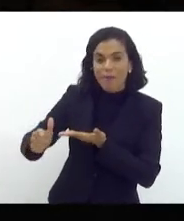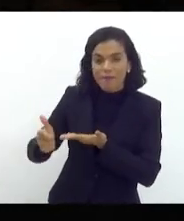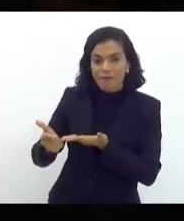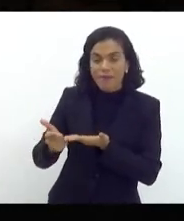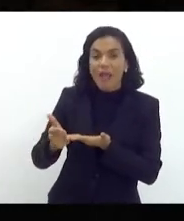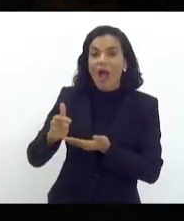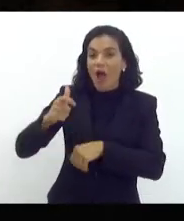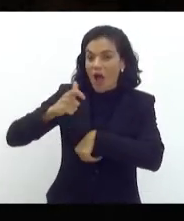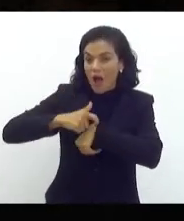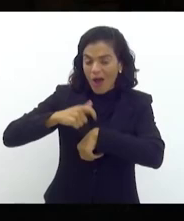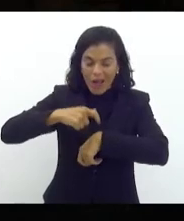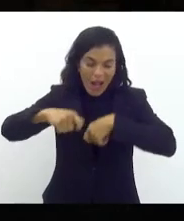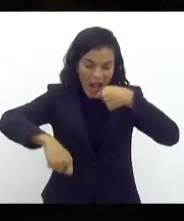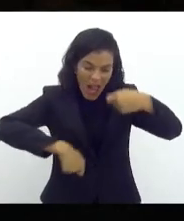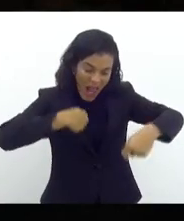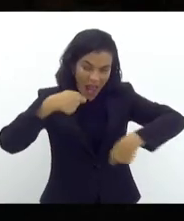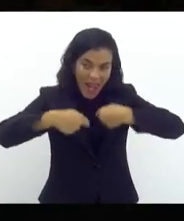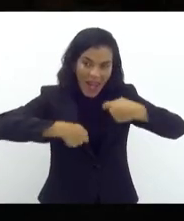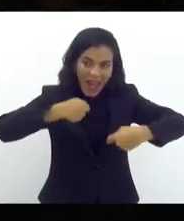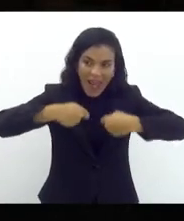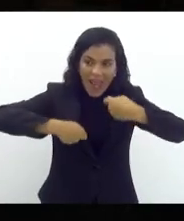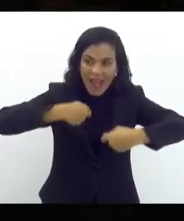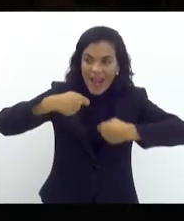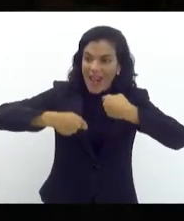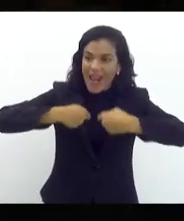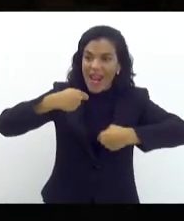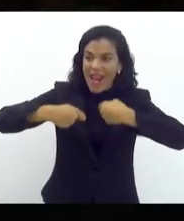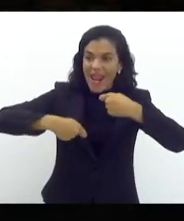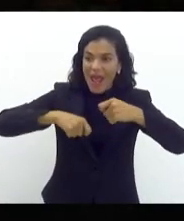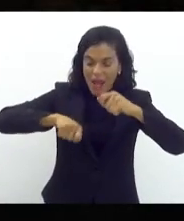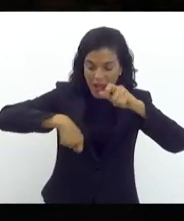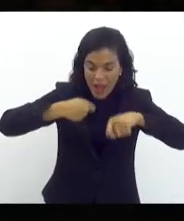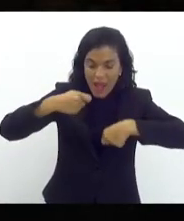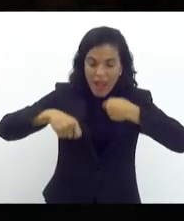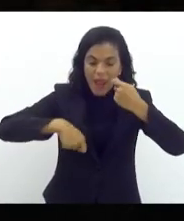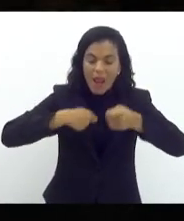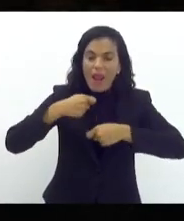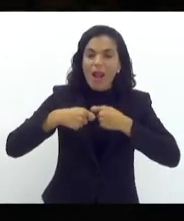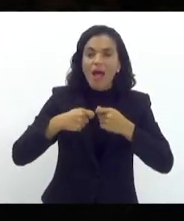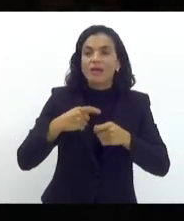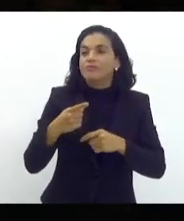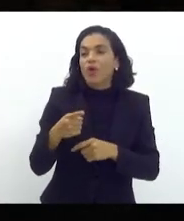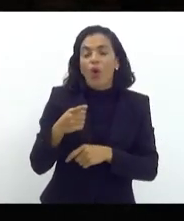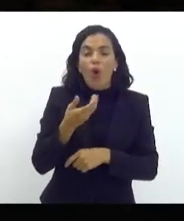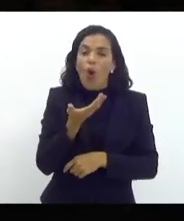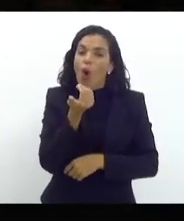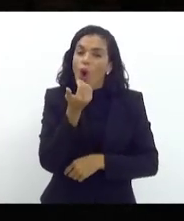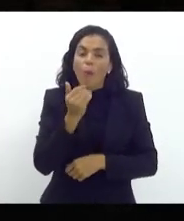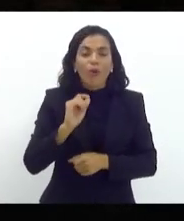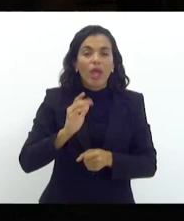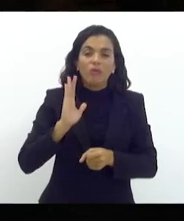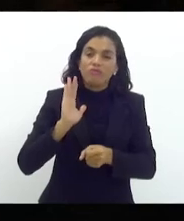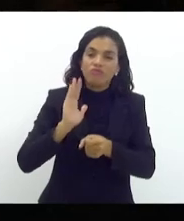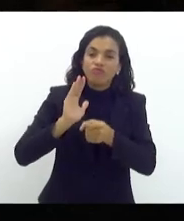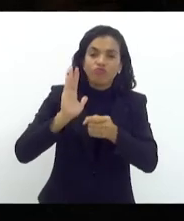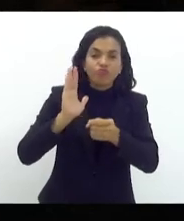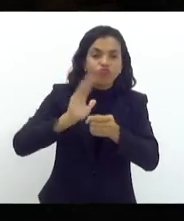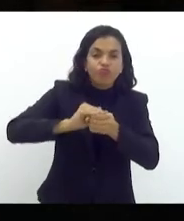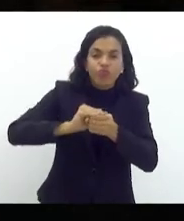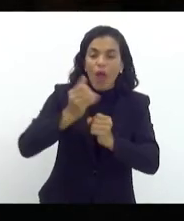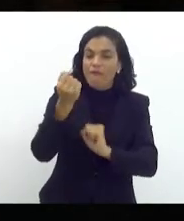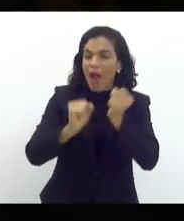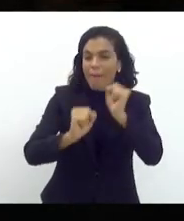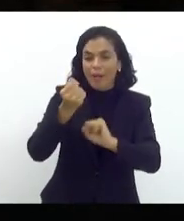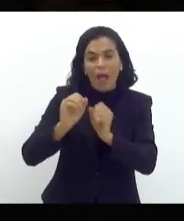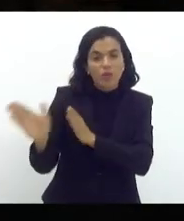comem Deputado Flávio serafini come outra processado porque é produzido